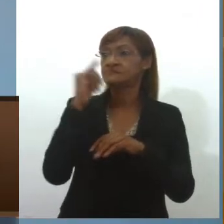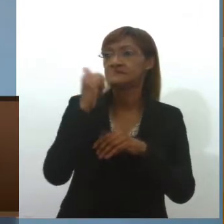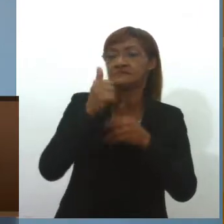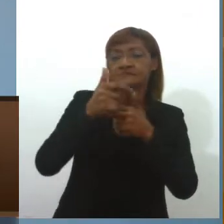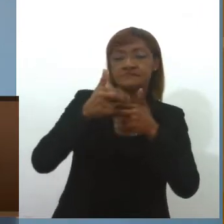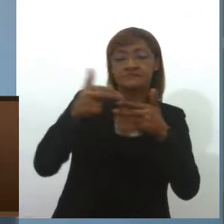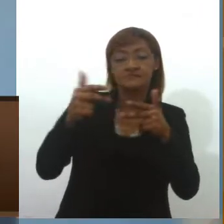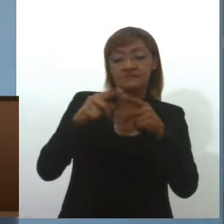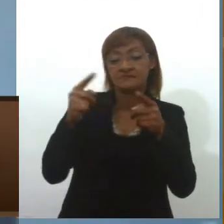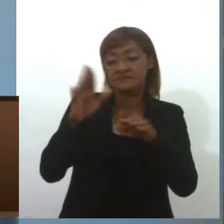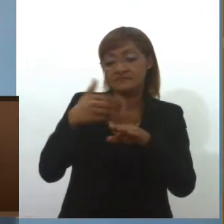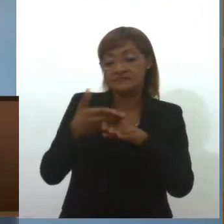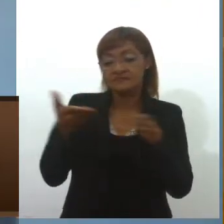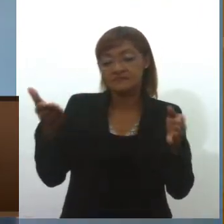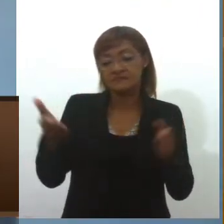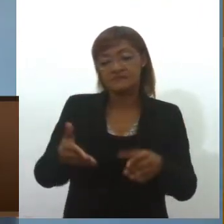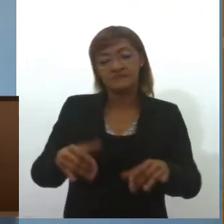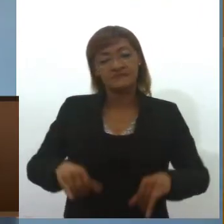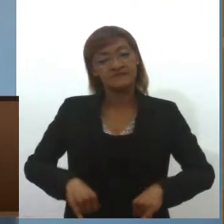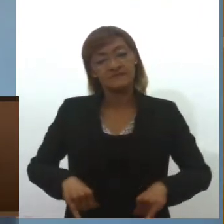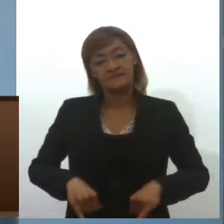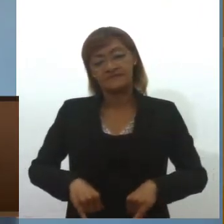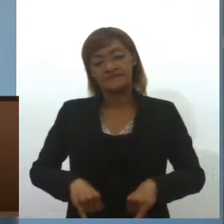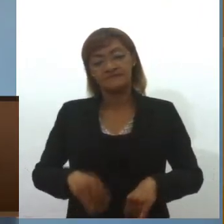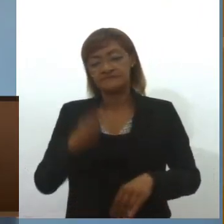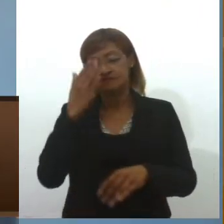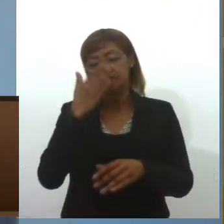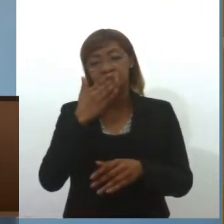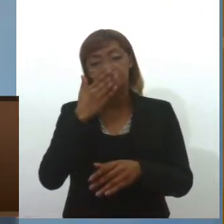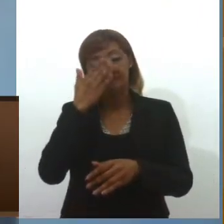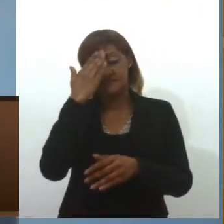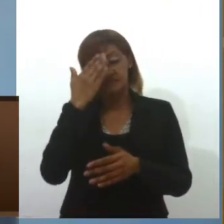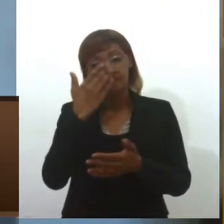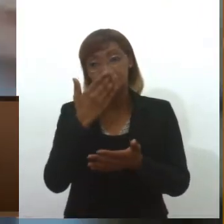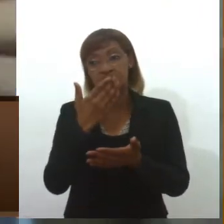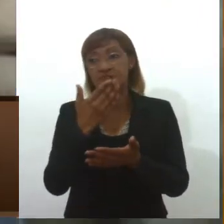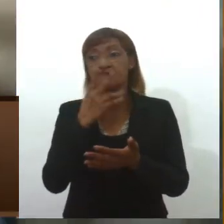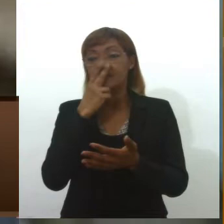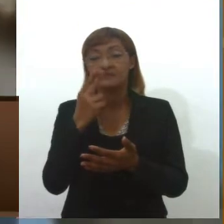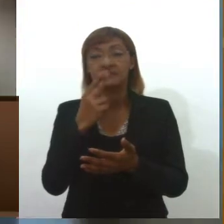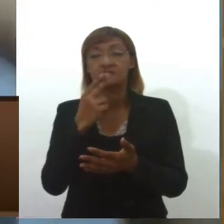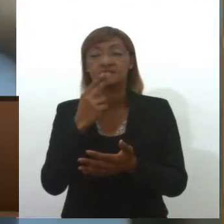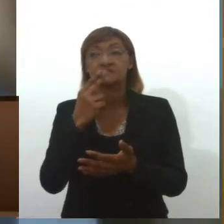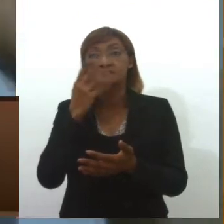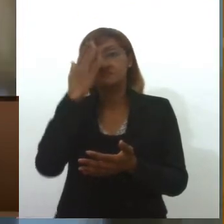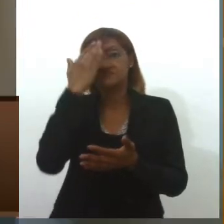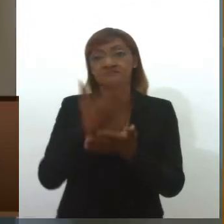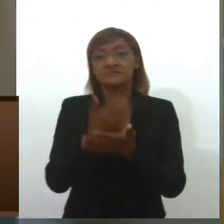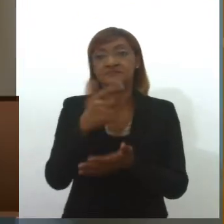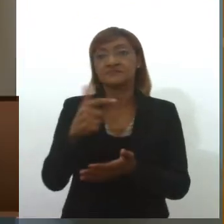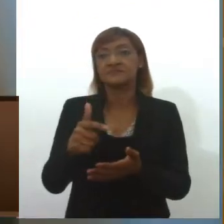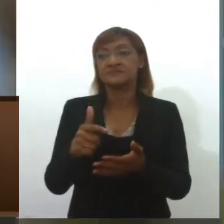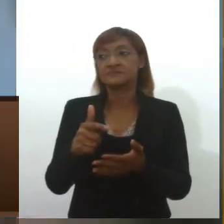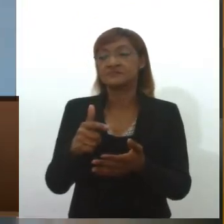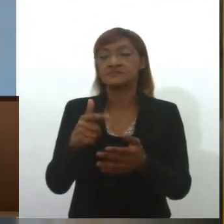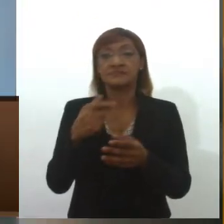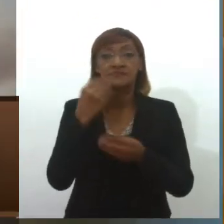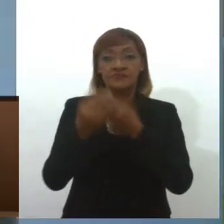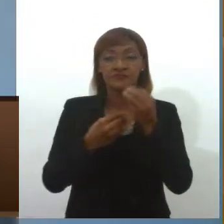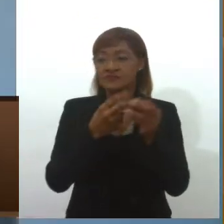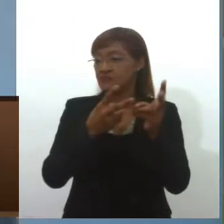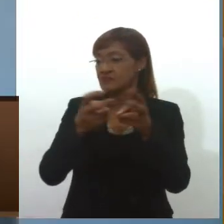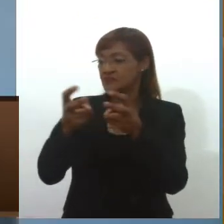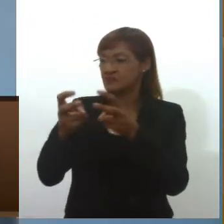que passa. Então, isso também é quase que inacreditável do ponto de vista de muitos países. Então, veja como as coisas vão se formando, e a bola de neve vai